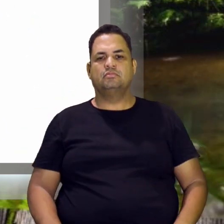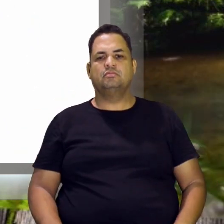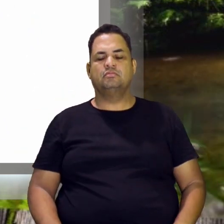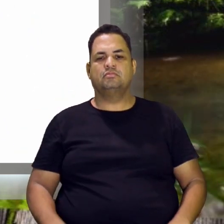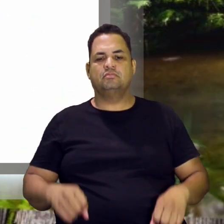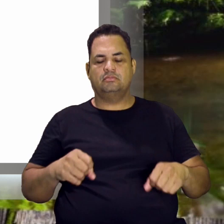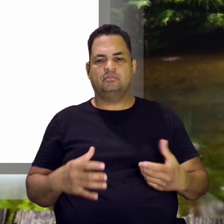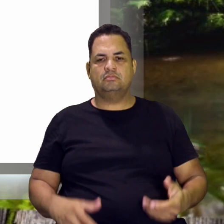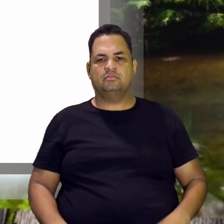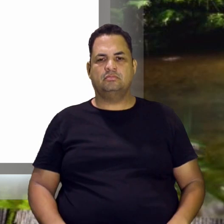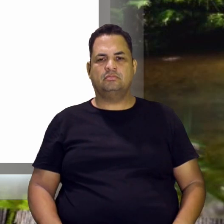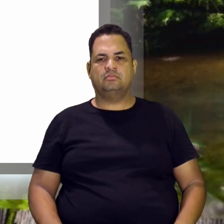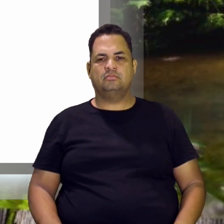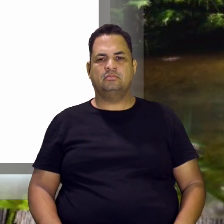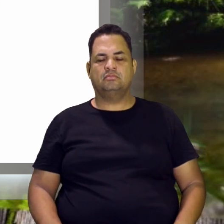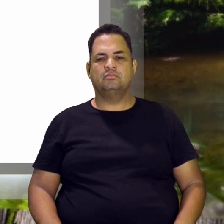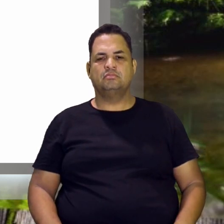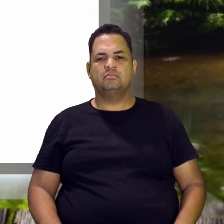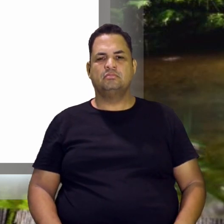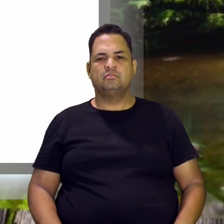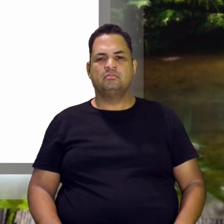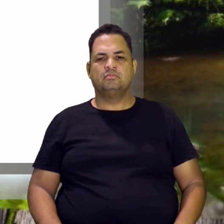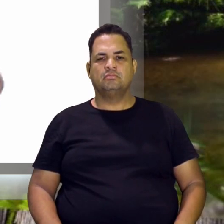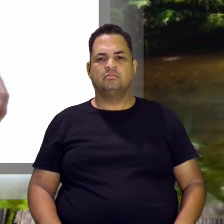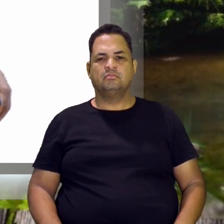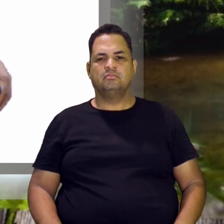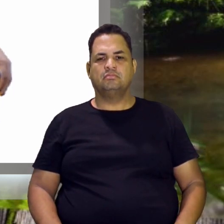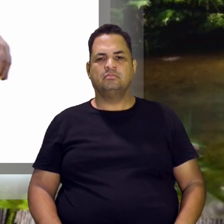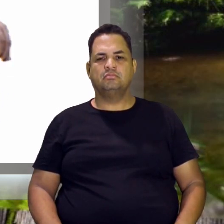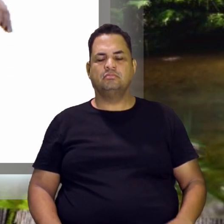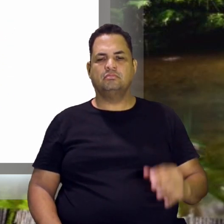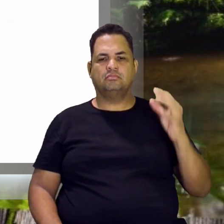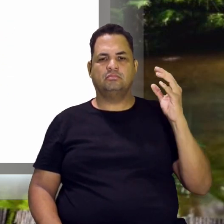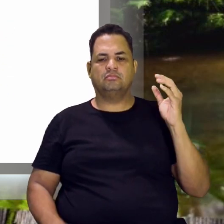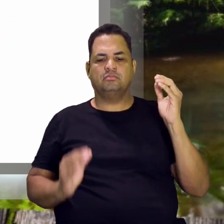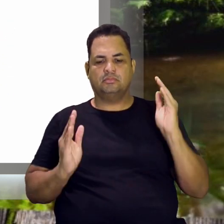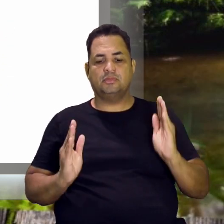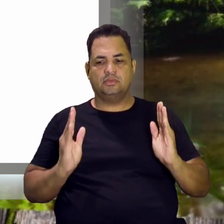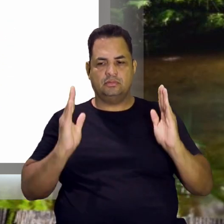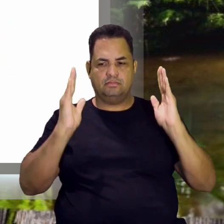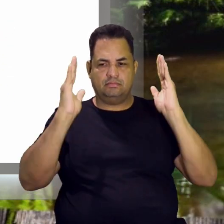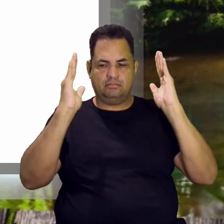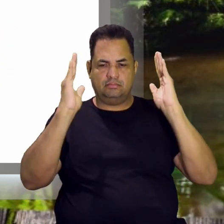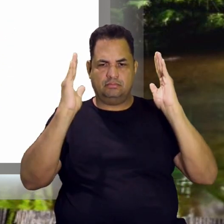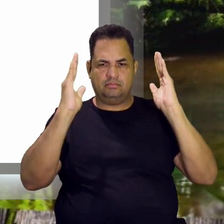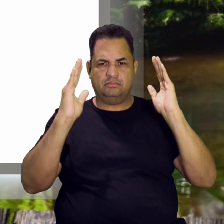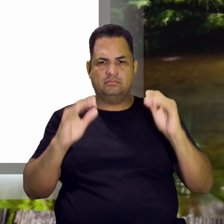tá? Ok. Elas ficam eretas.